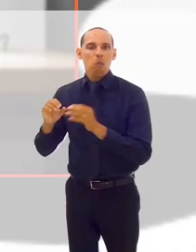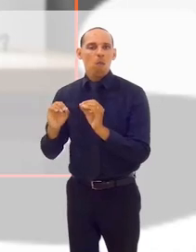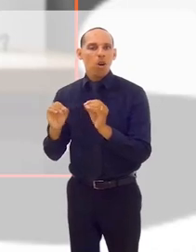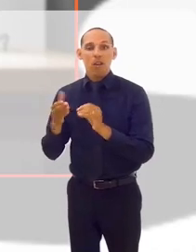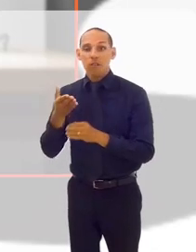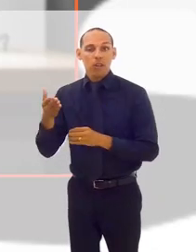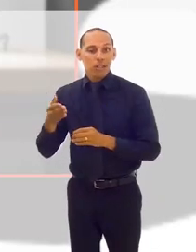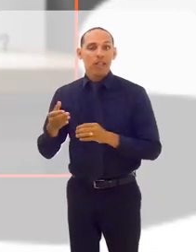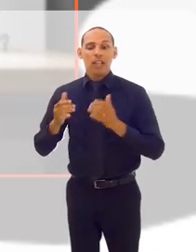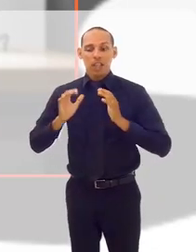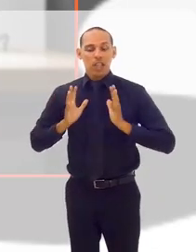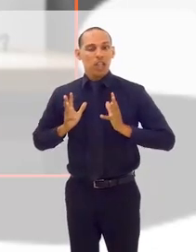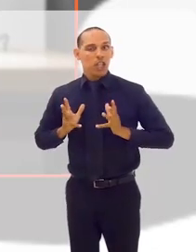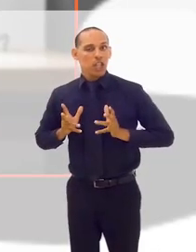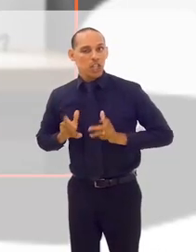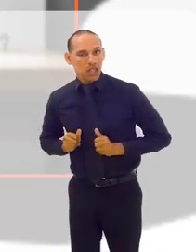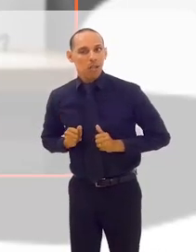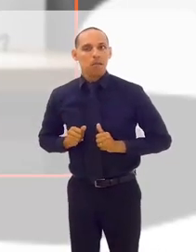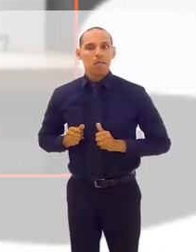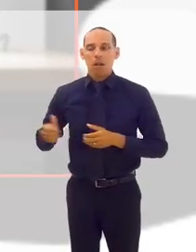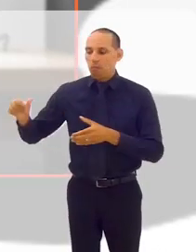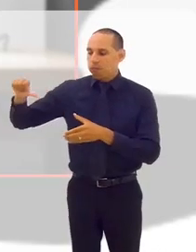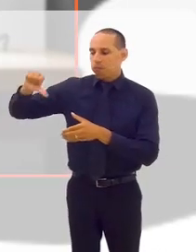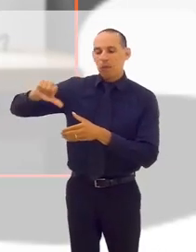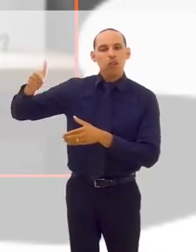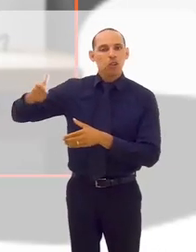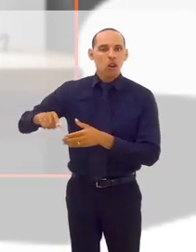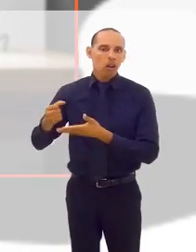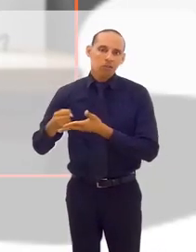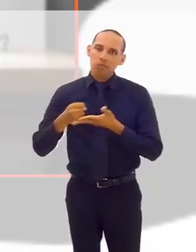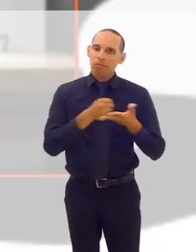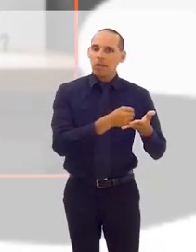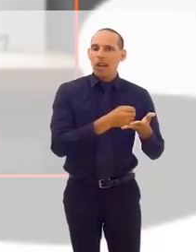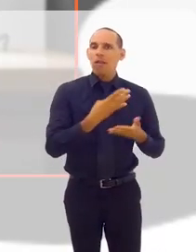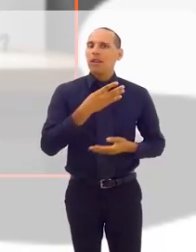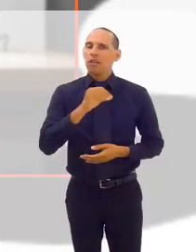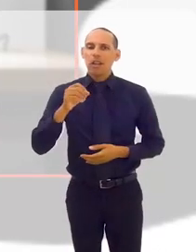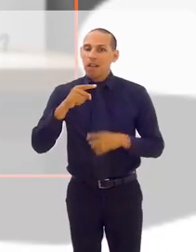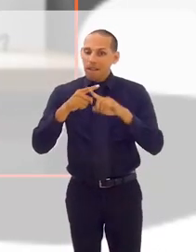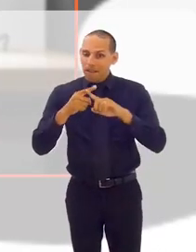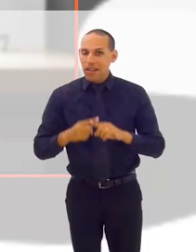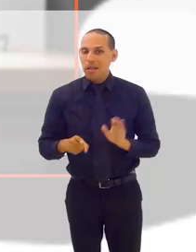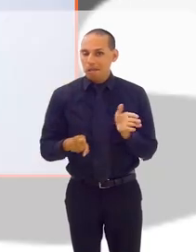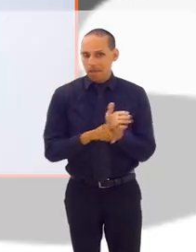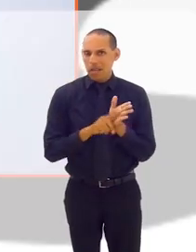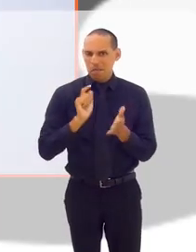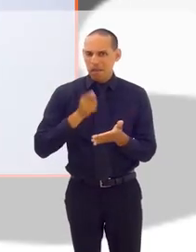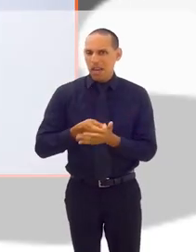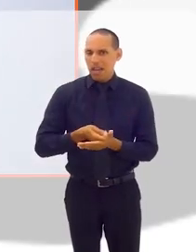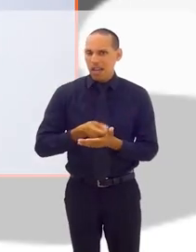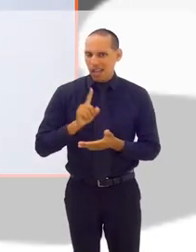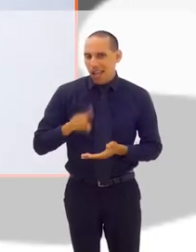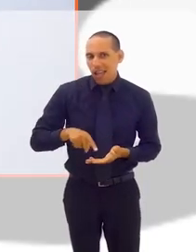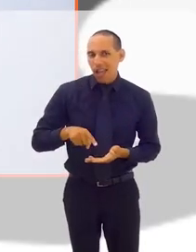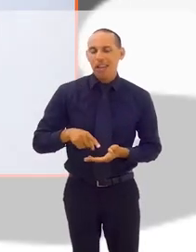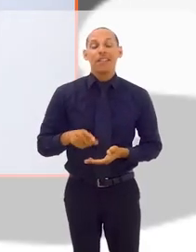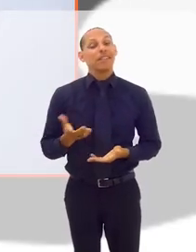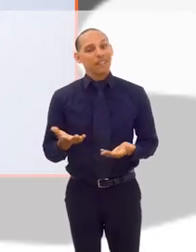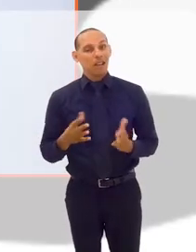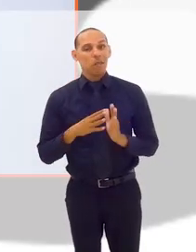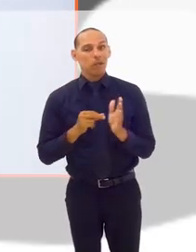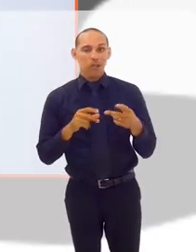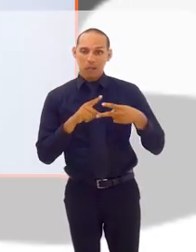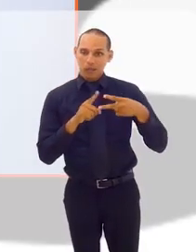vocês esterilizam, fazem o refil e ela paga 400 vezes menos, é isso? Olha,